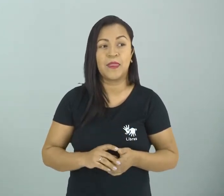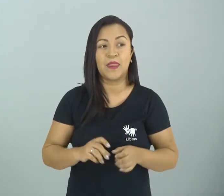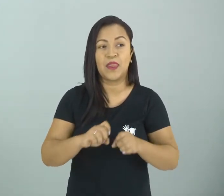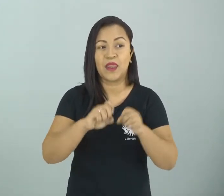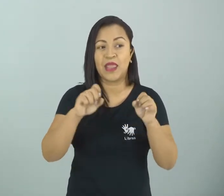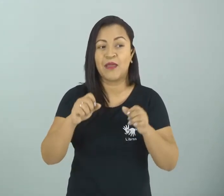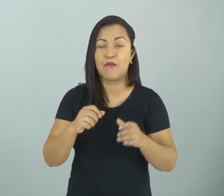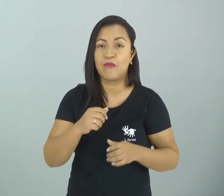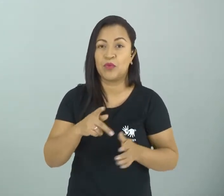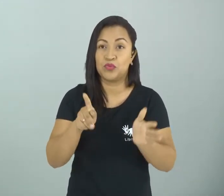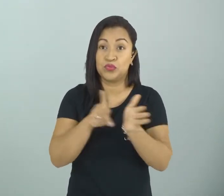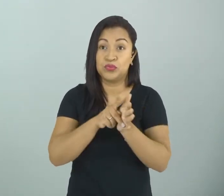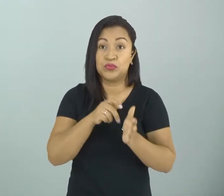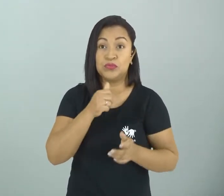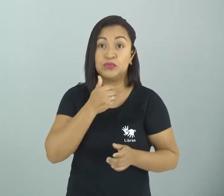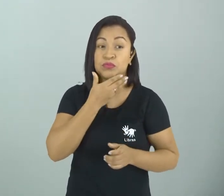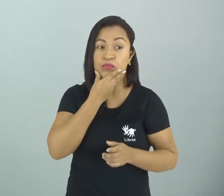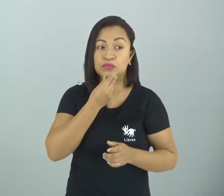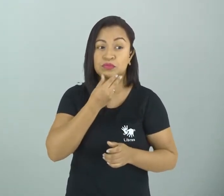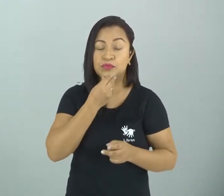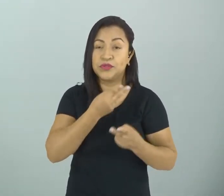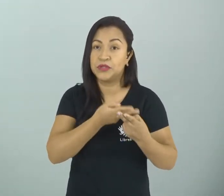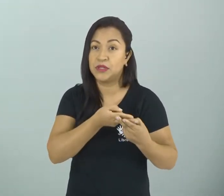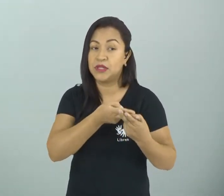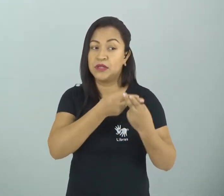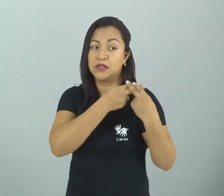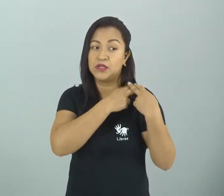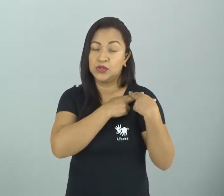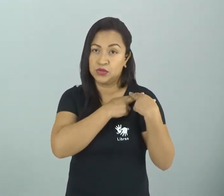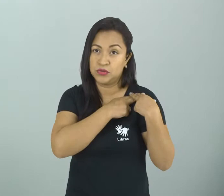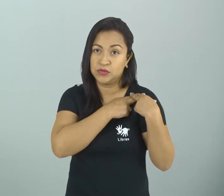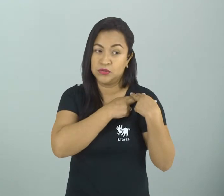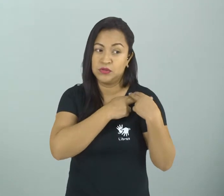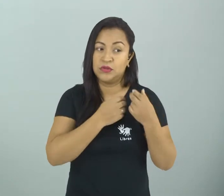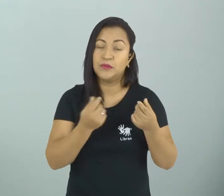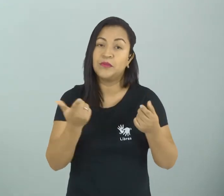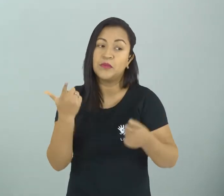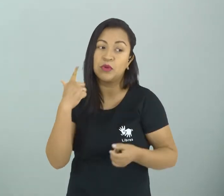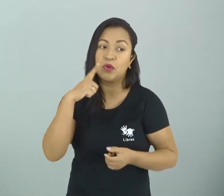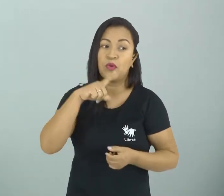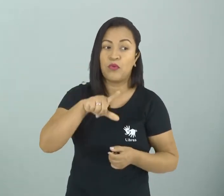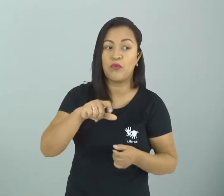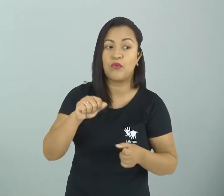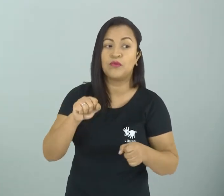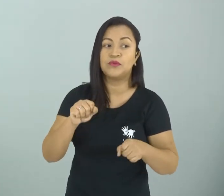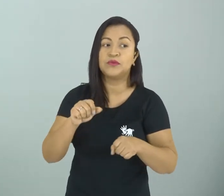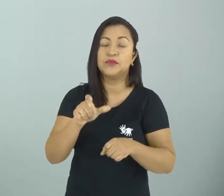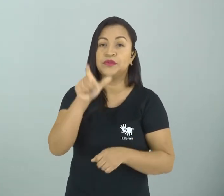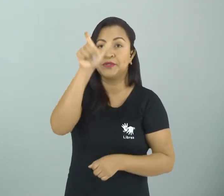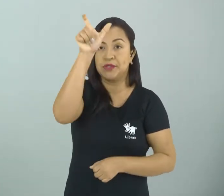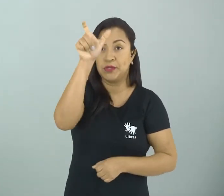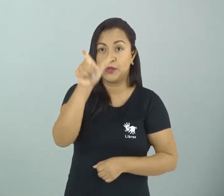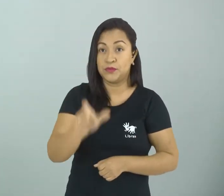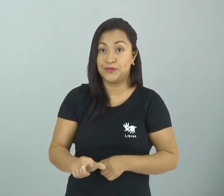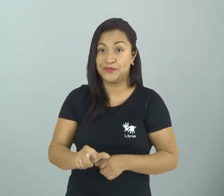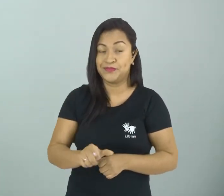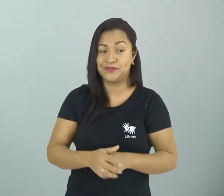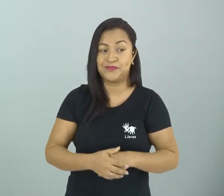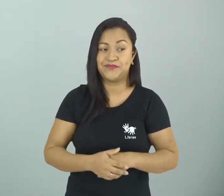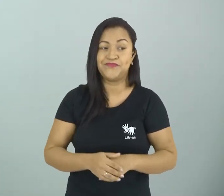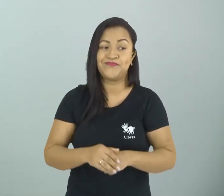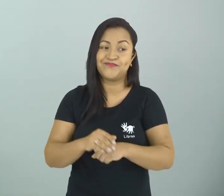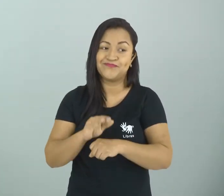é responsável por proporcionar as condições favoráveis à reprodução humana. Então, além de